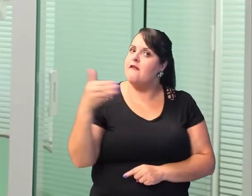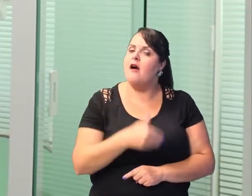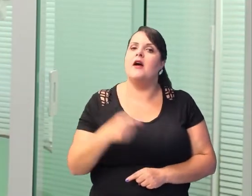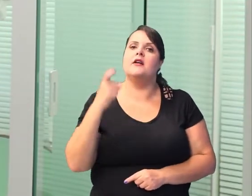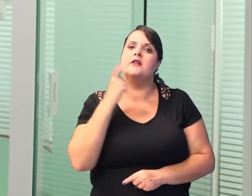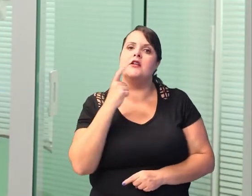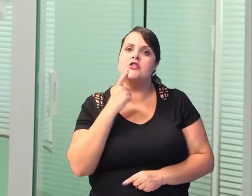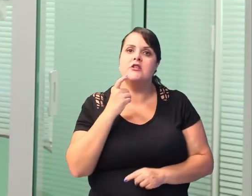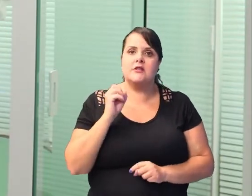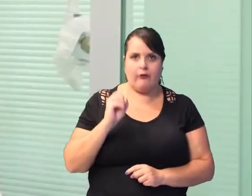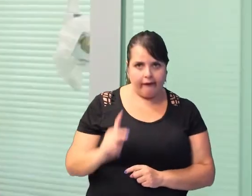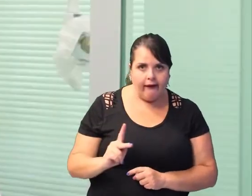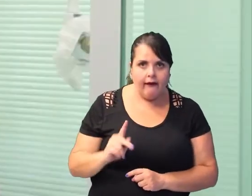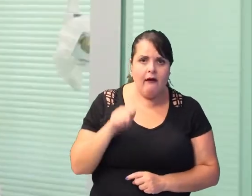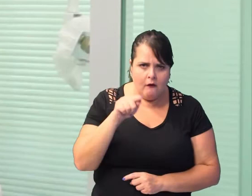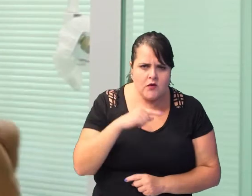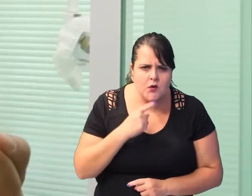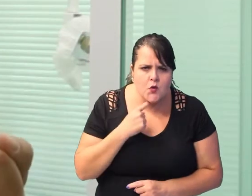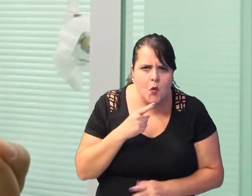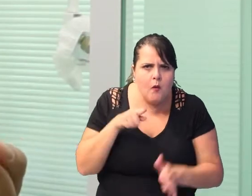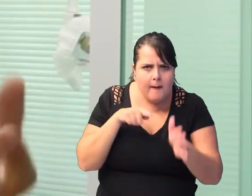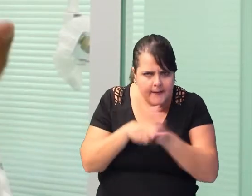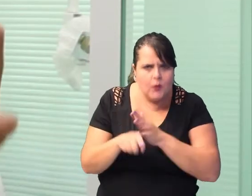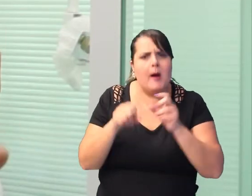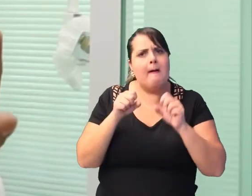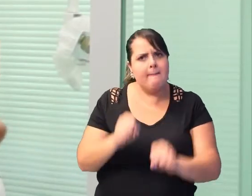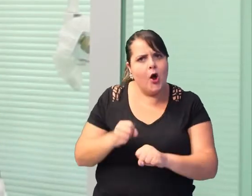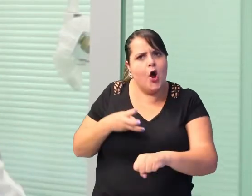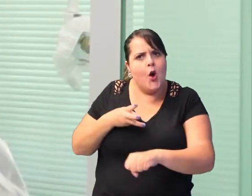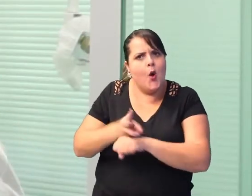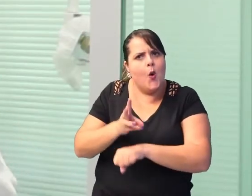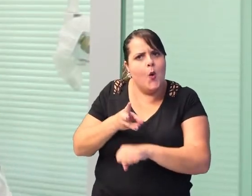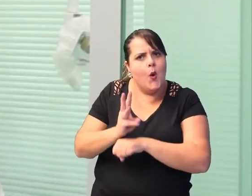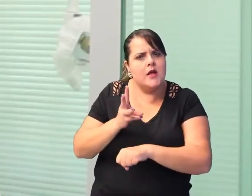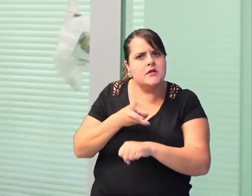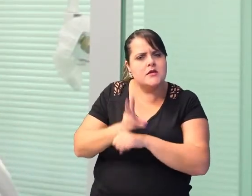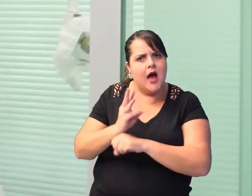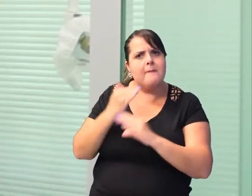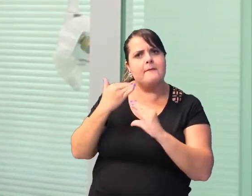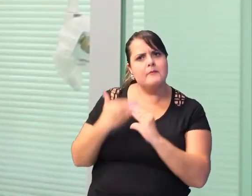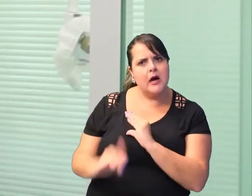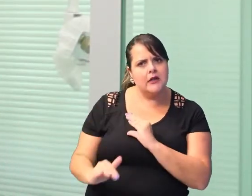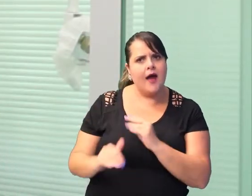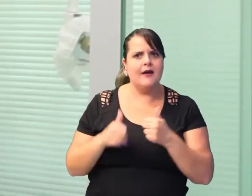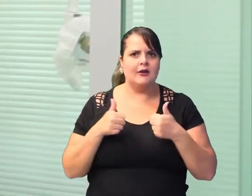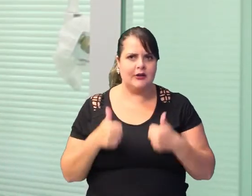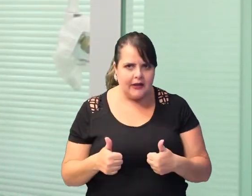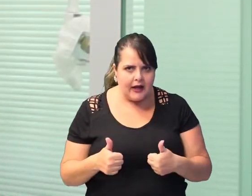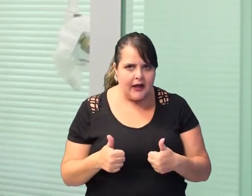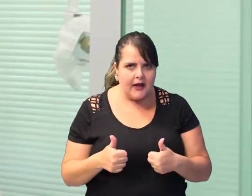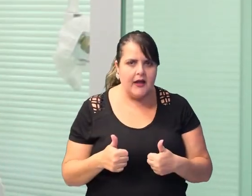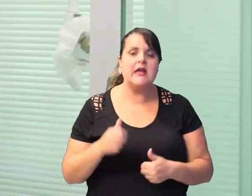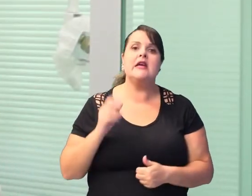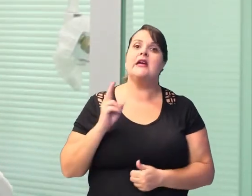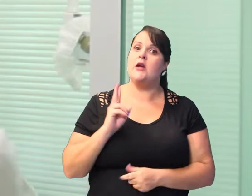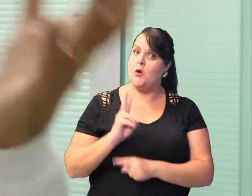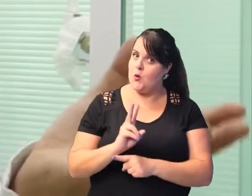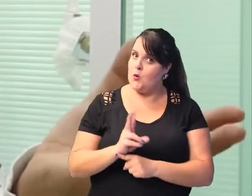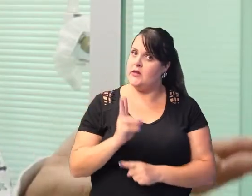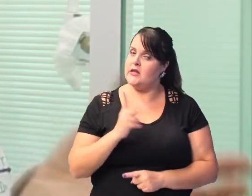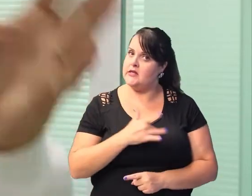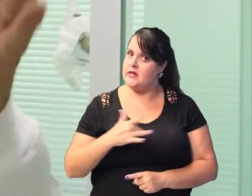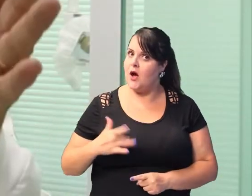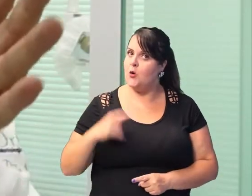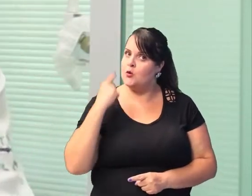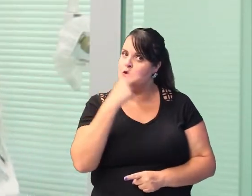ao seu joão batista se você tem alguma pergunta alguma dúvida mande para nós doutor sorriso responde e mantenha